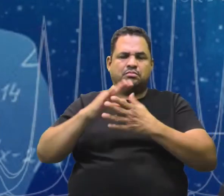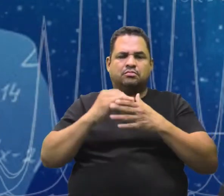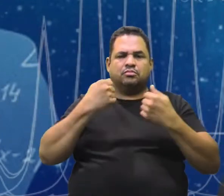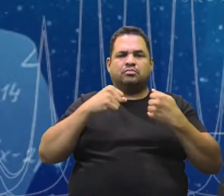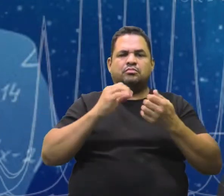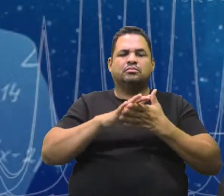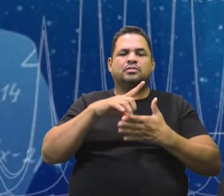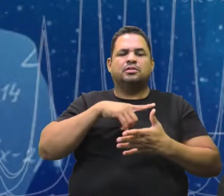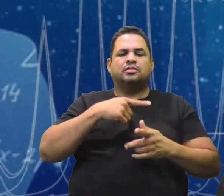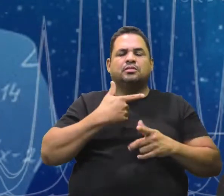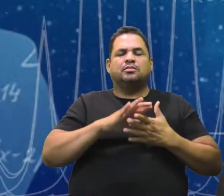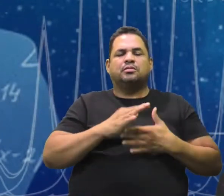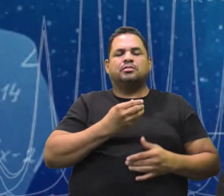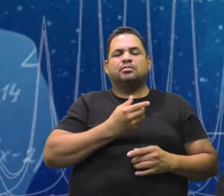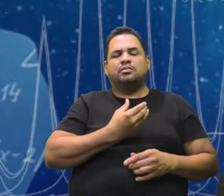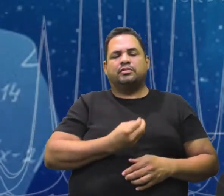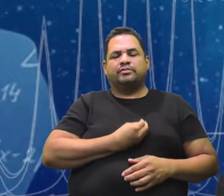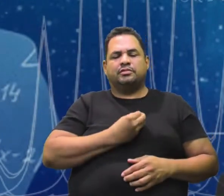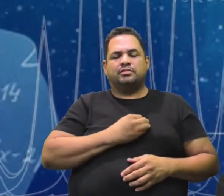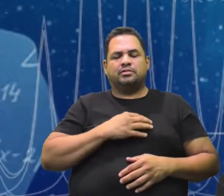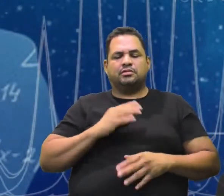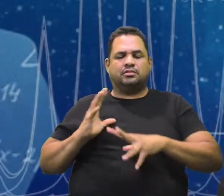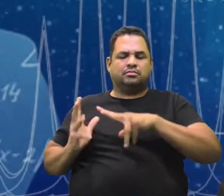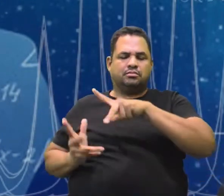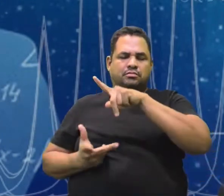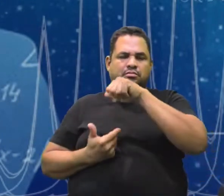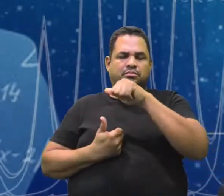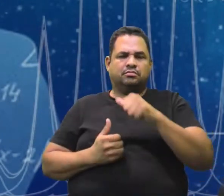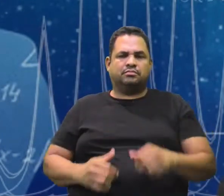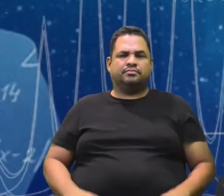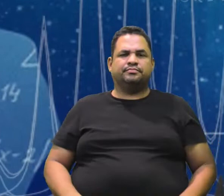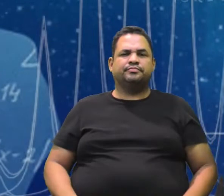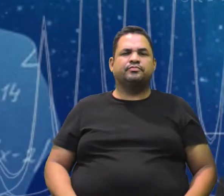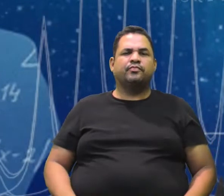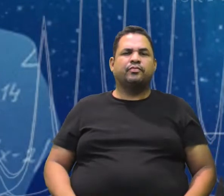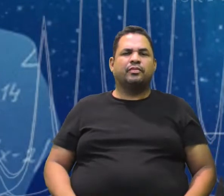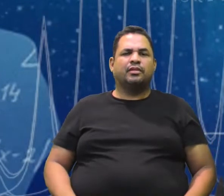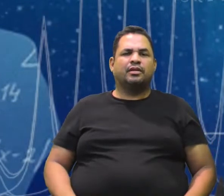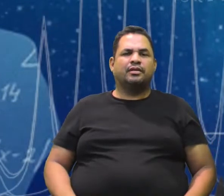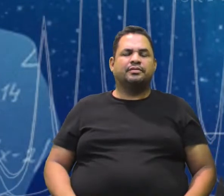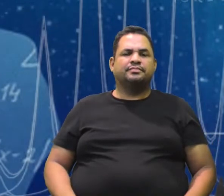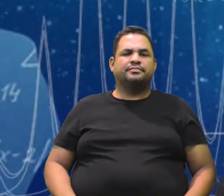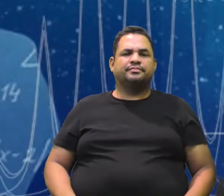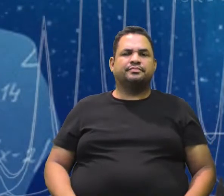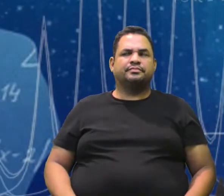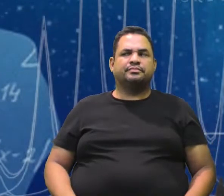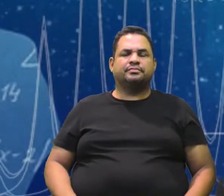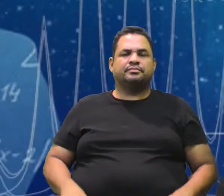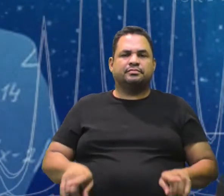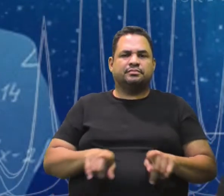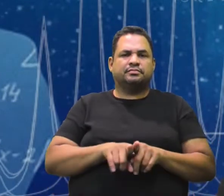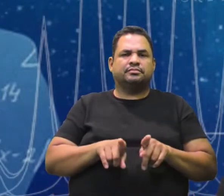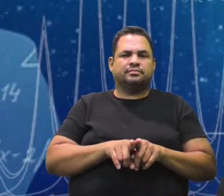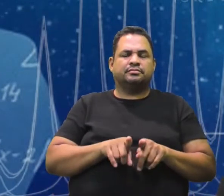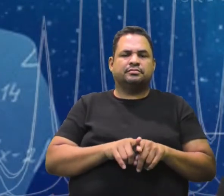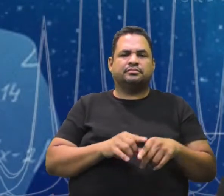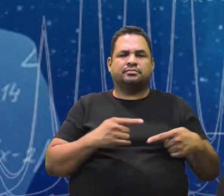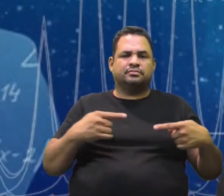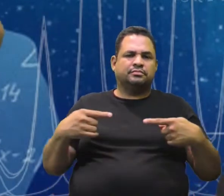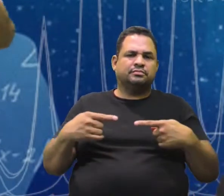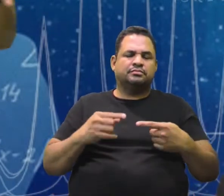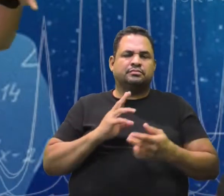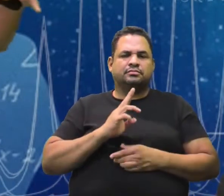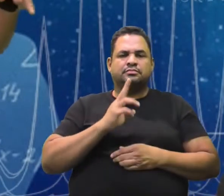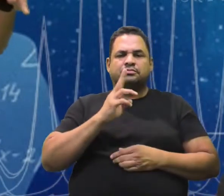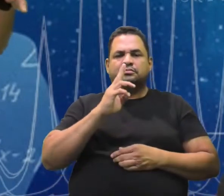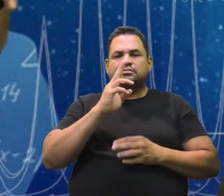poderia prejudicar a vida no planeta, né? E assim sendo, também com relação a